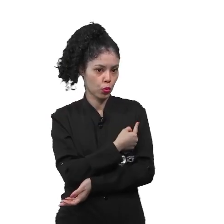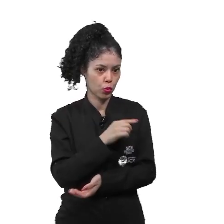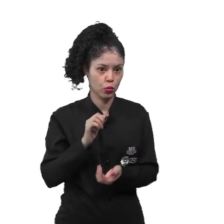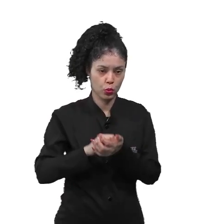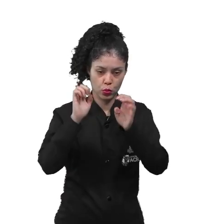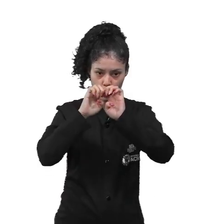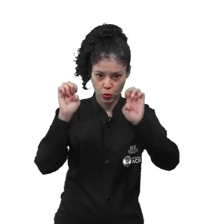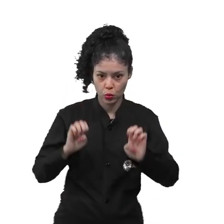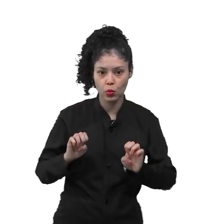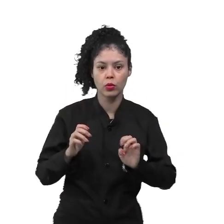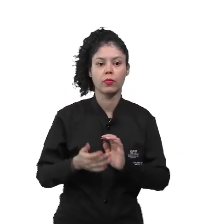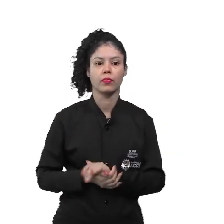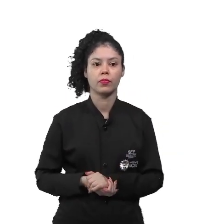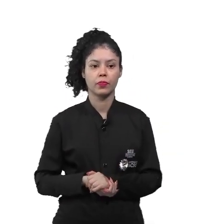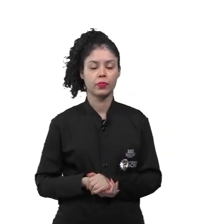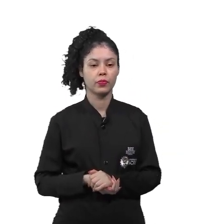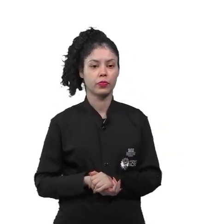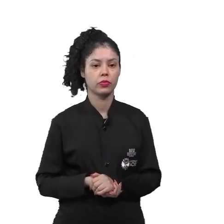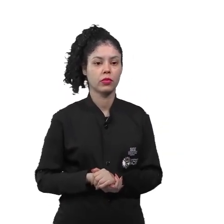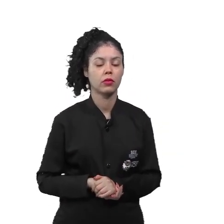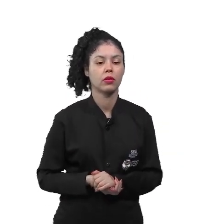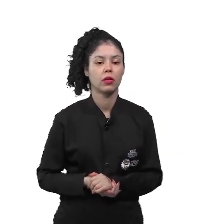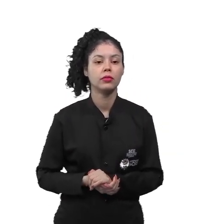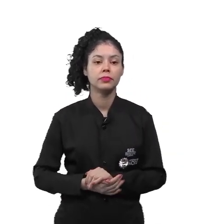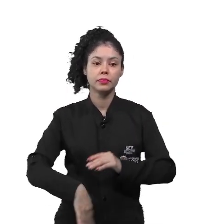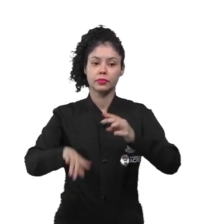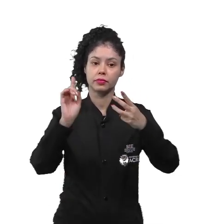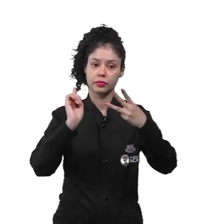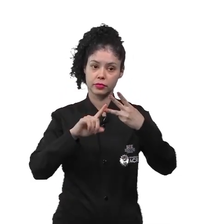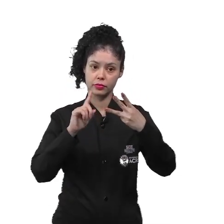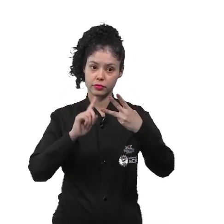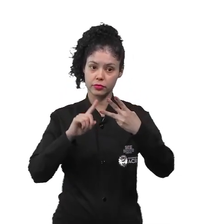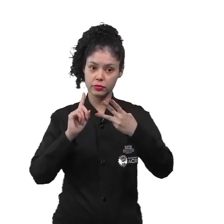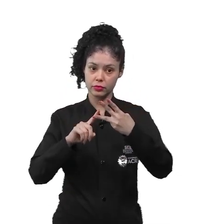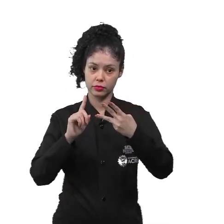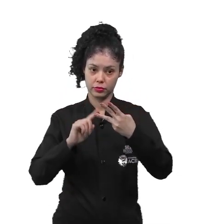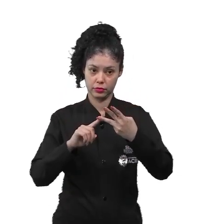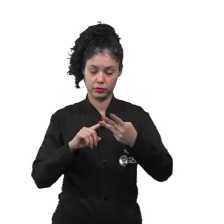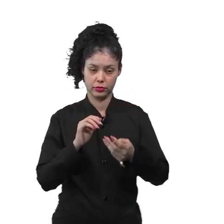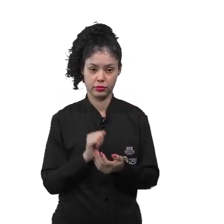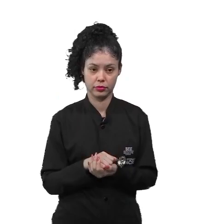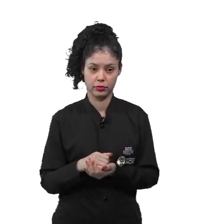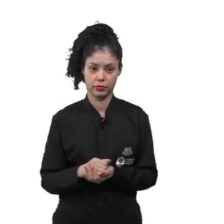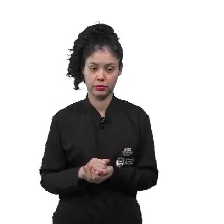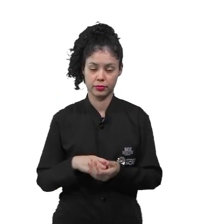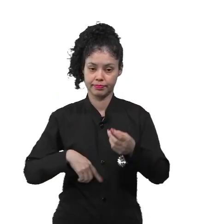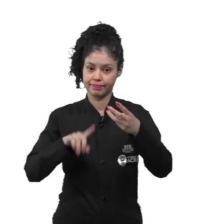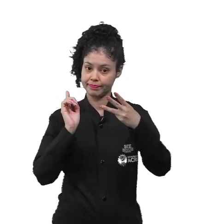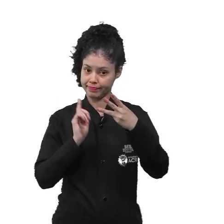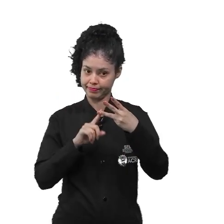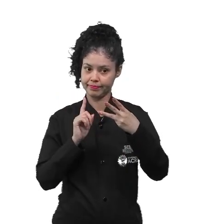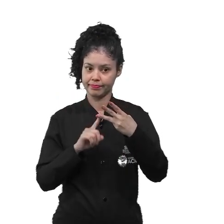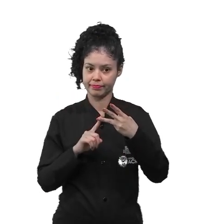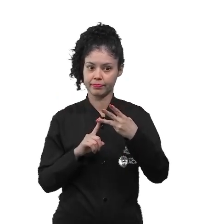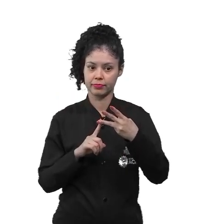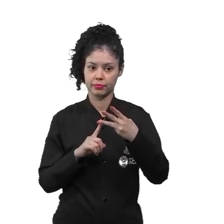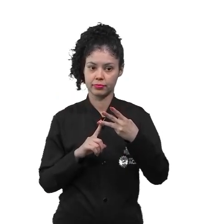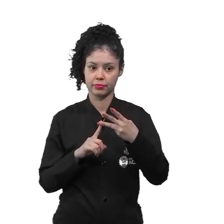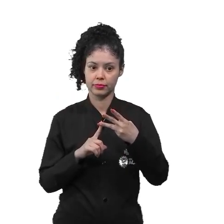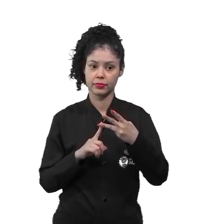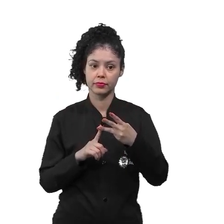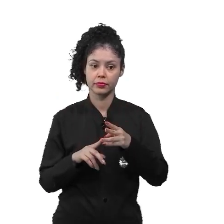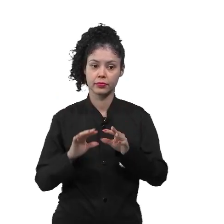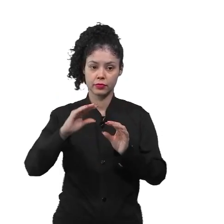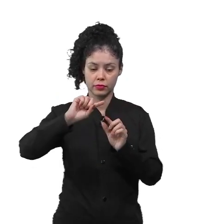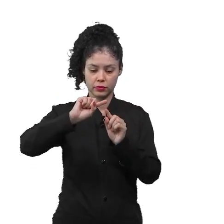dessa proteína. Essa proteína, ela também pode ter essa conformação terciária, né, quando a hélice